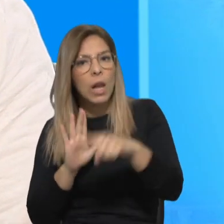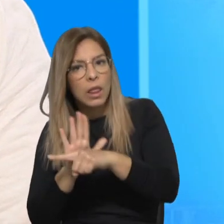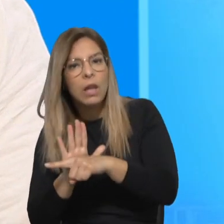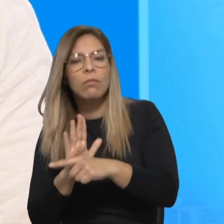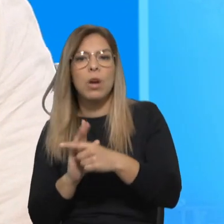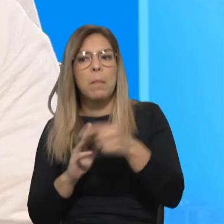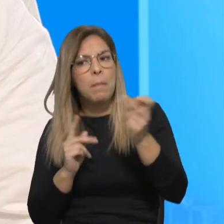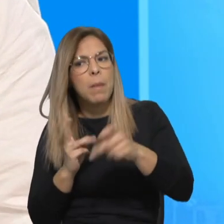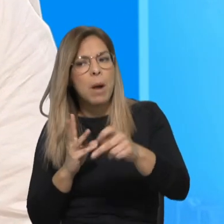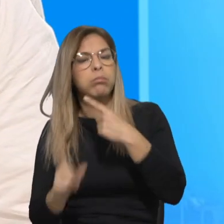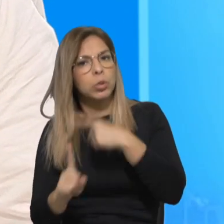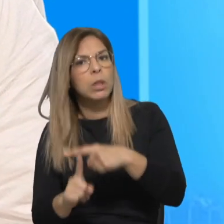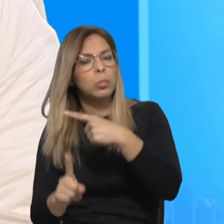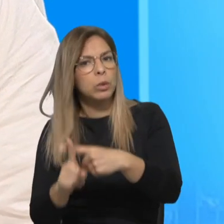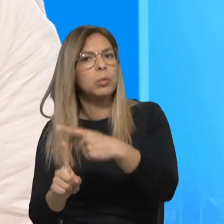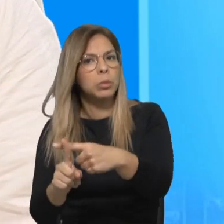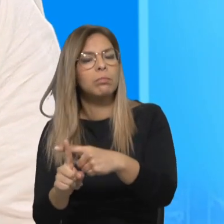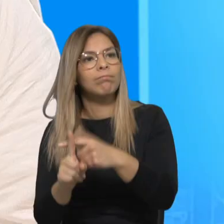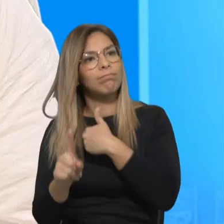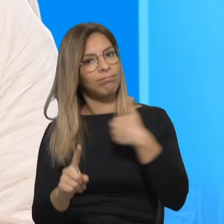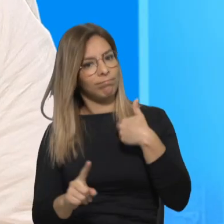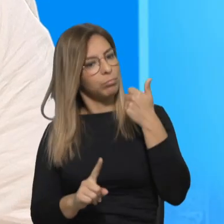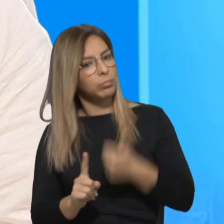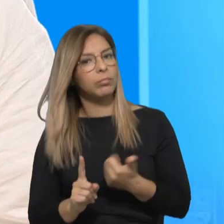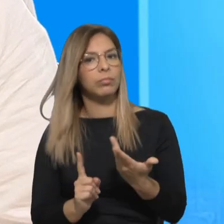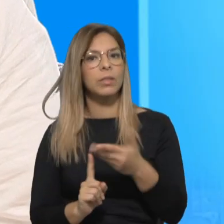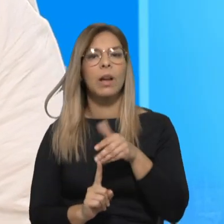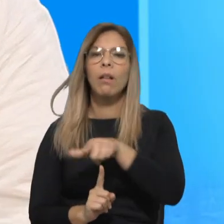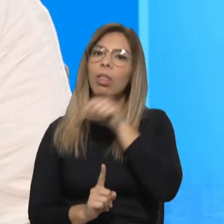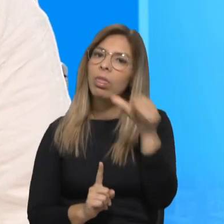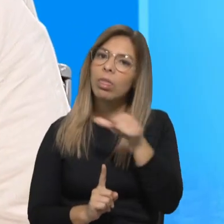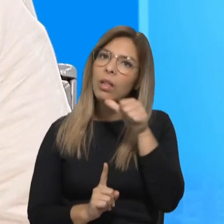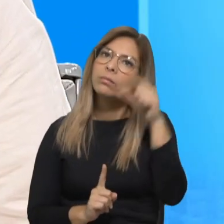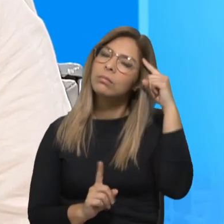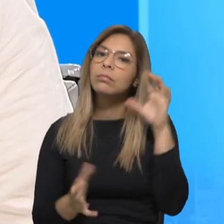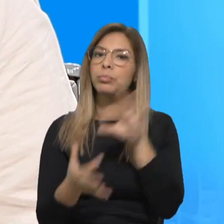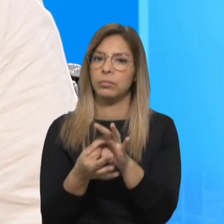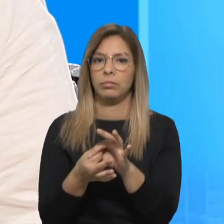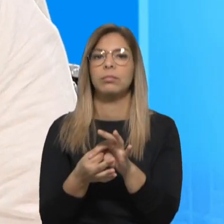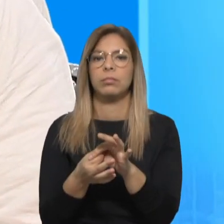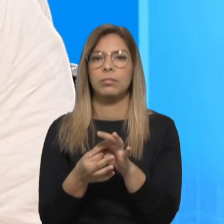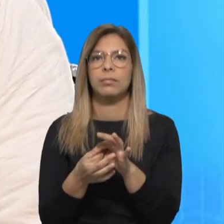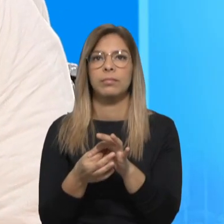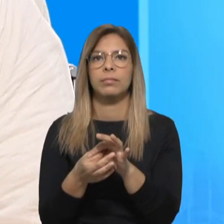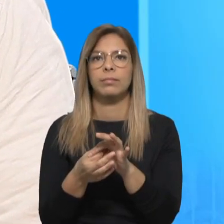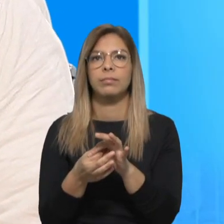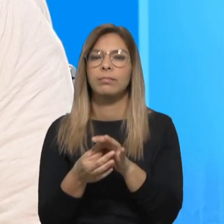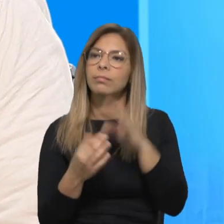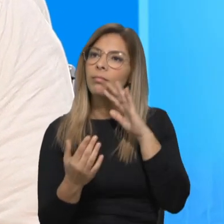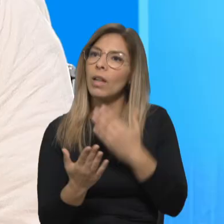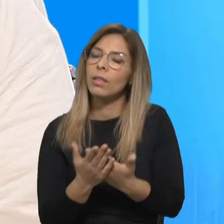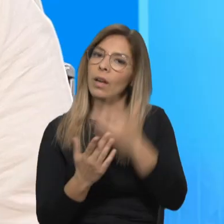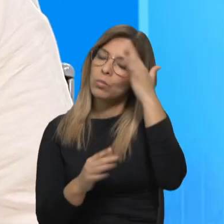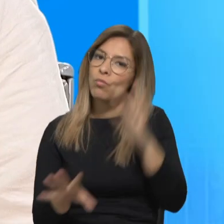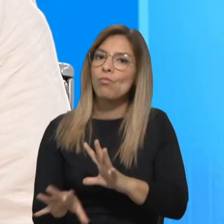saudável. Não é? E é bom que tenhamos sempre e que passemos esta mensagem de cultivar o otimismo,